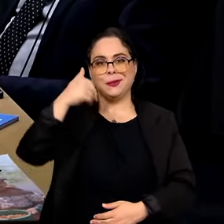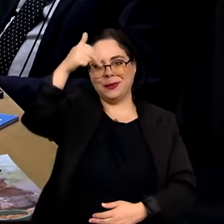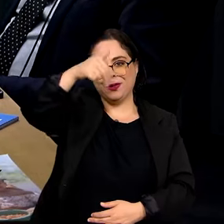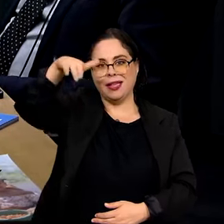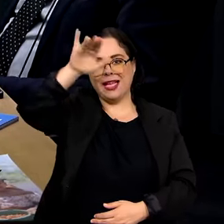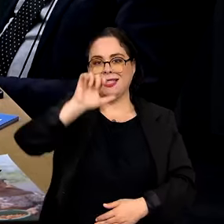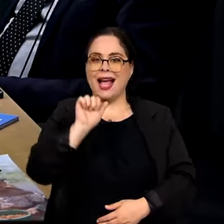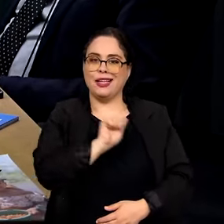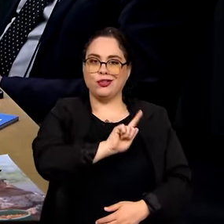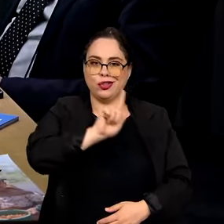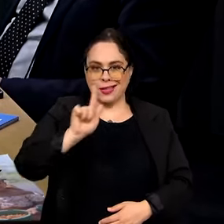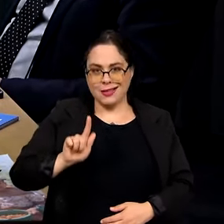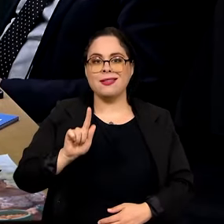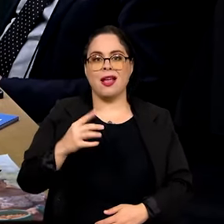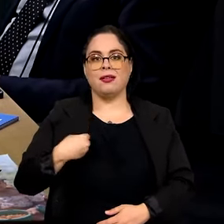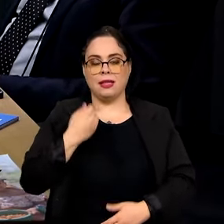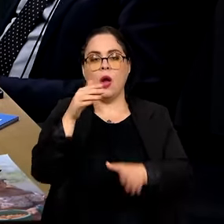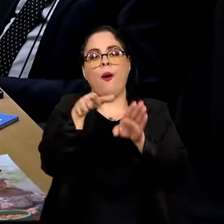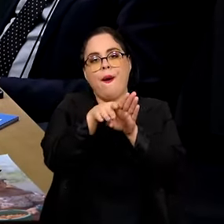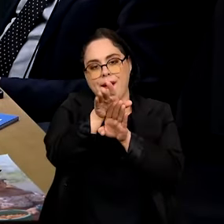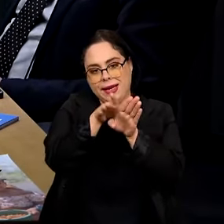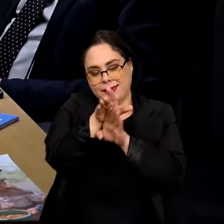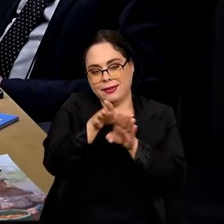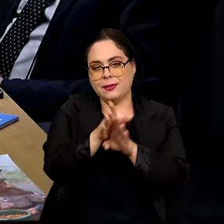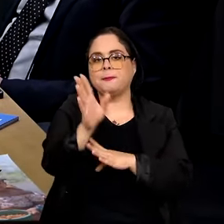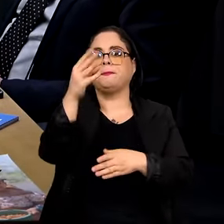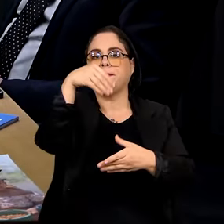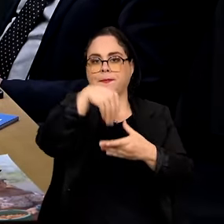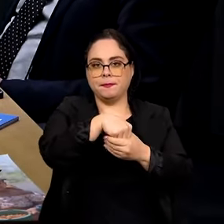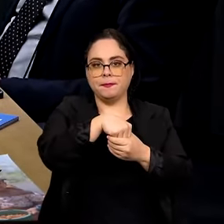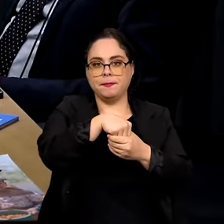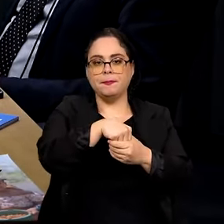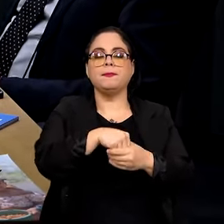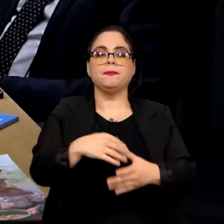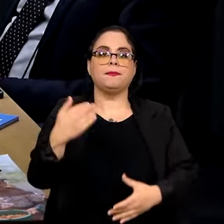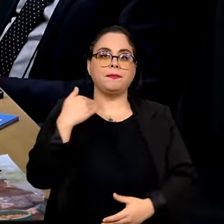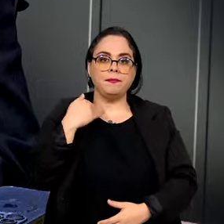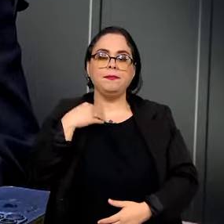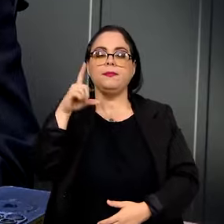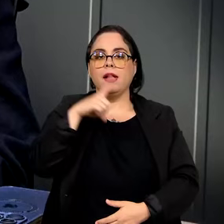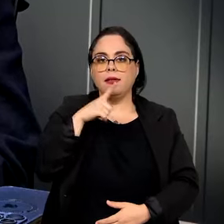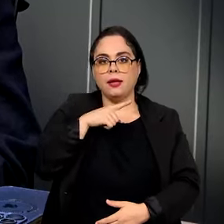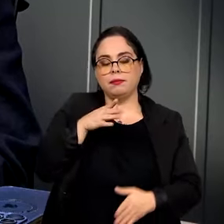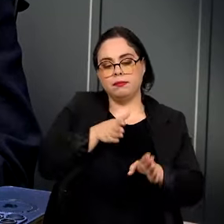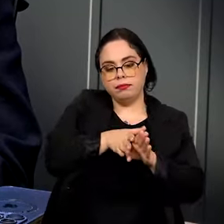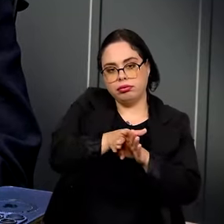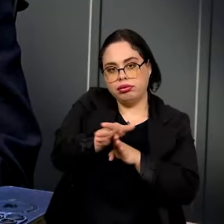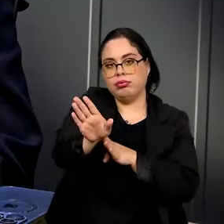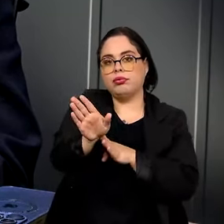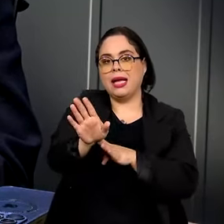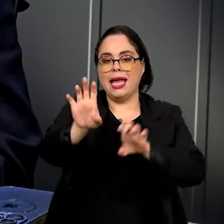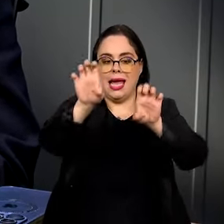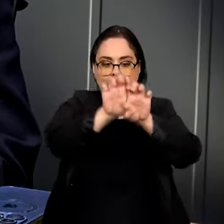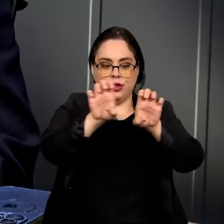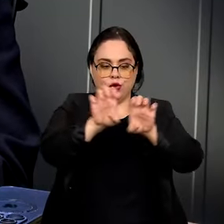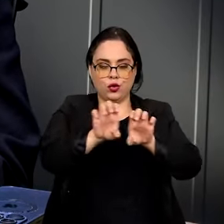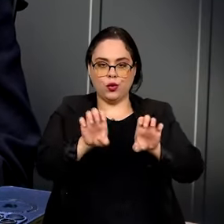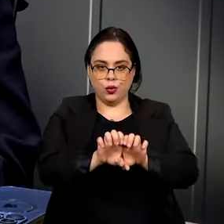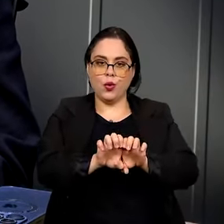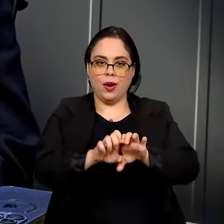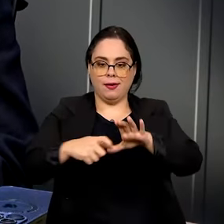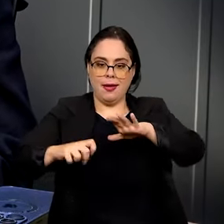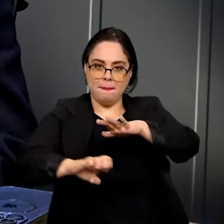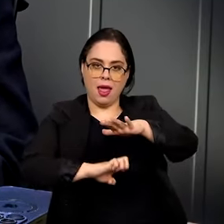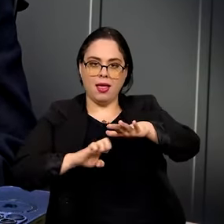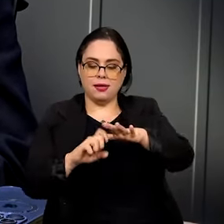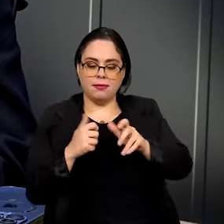as agências do Banco do Nordeste já estão orientadas nesse sentido e lá eles vão Direcionar para um estruturador de